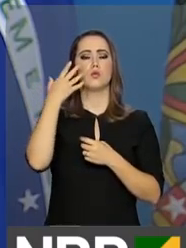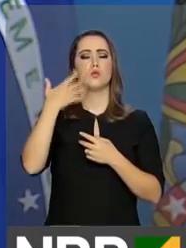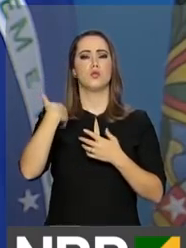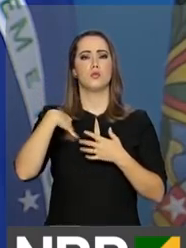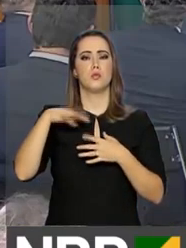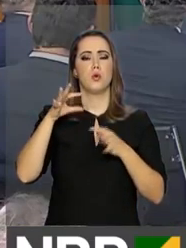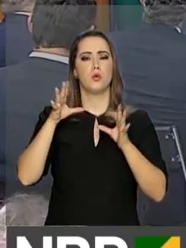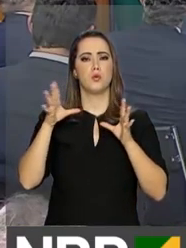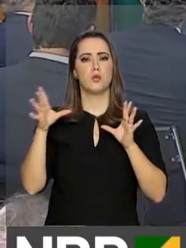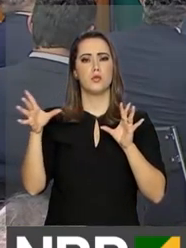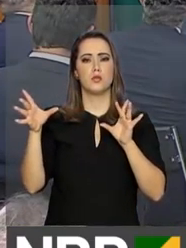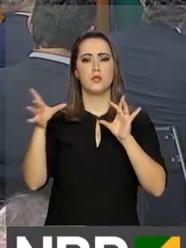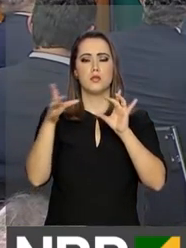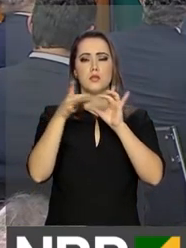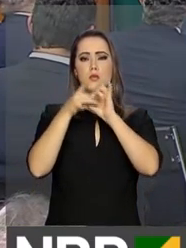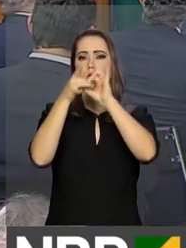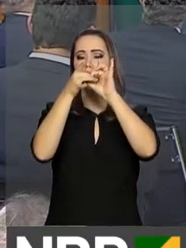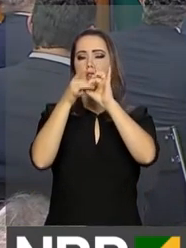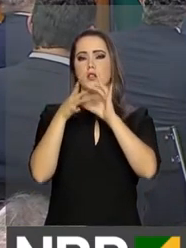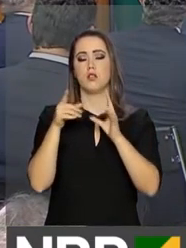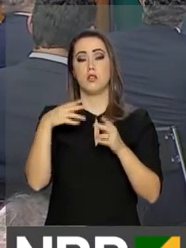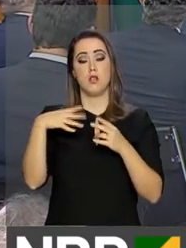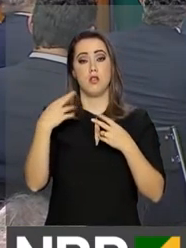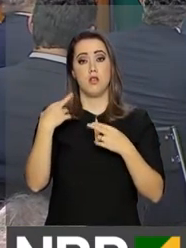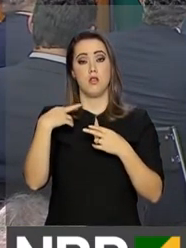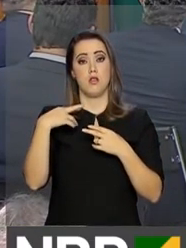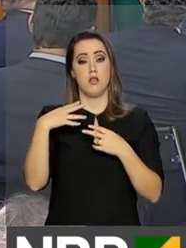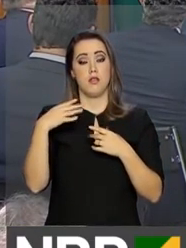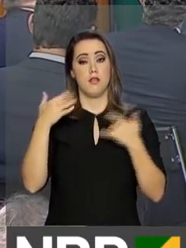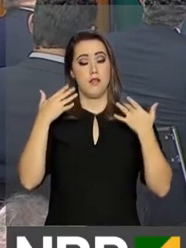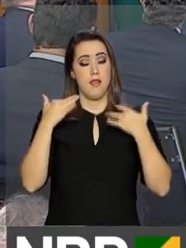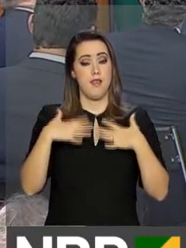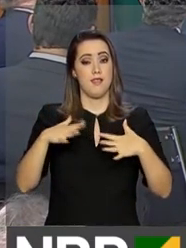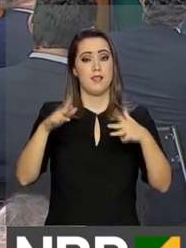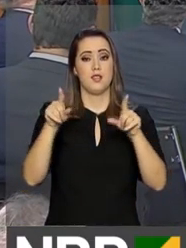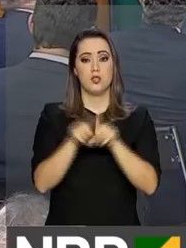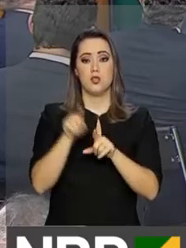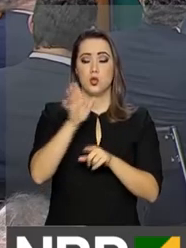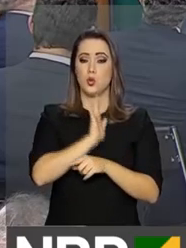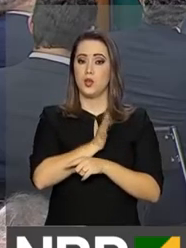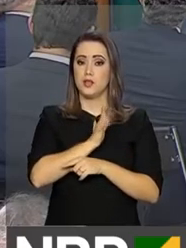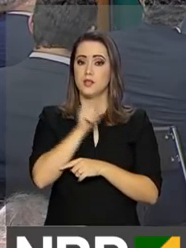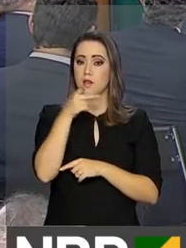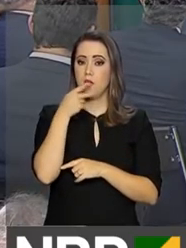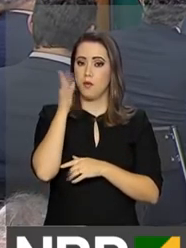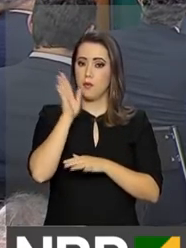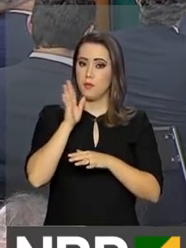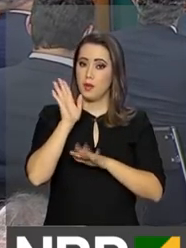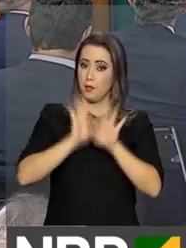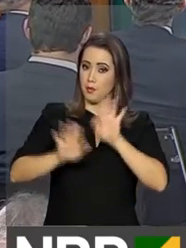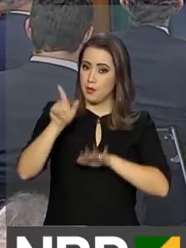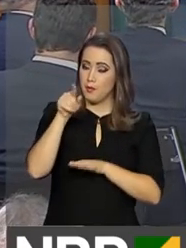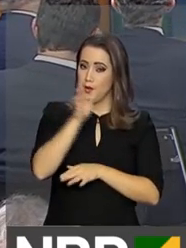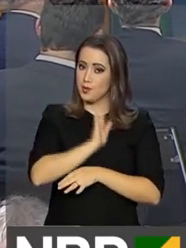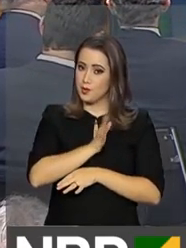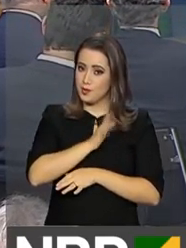né? Falando do seu coração. Aliás, viu, Marum, se prepare seu coração para as coisas que eu vou lhe contar.